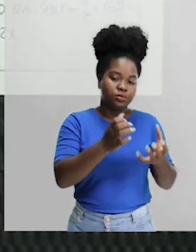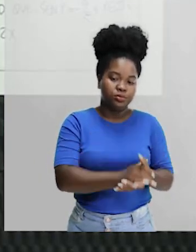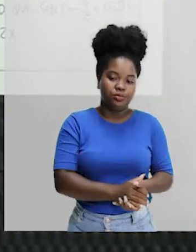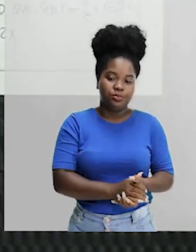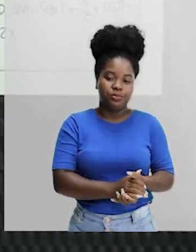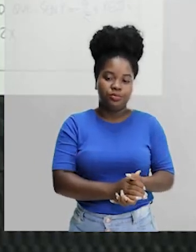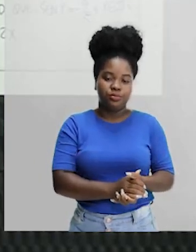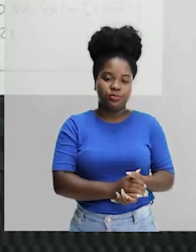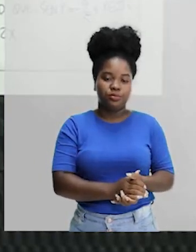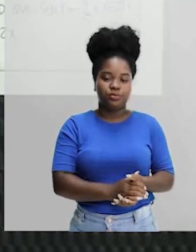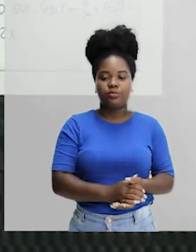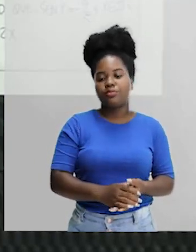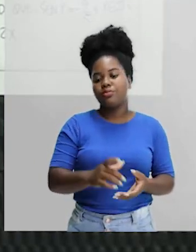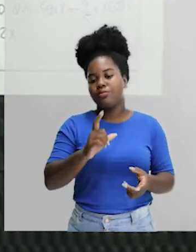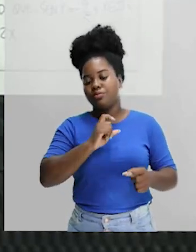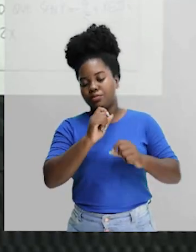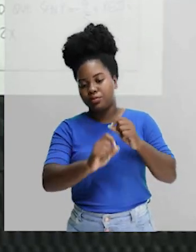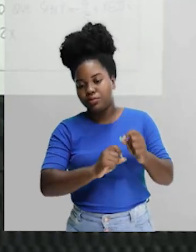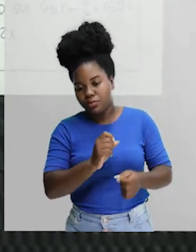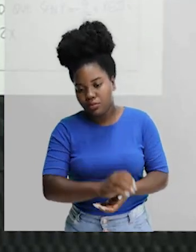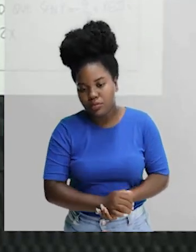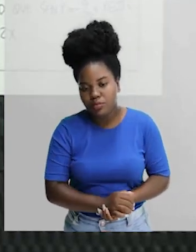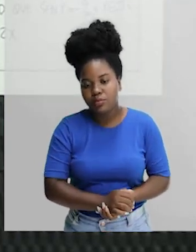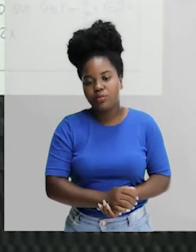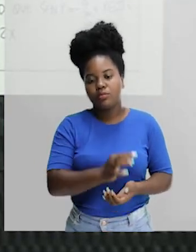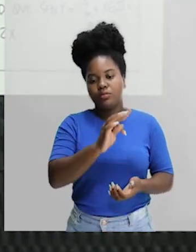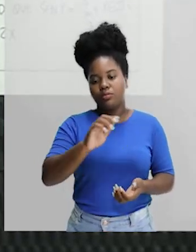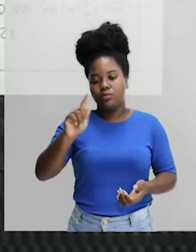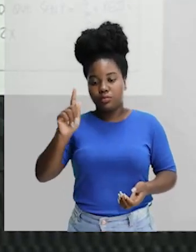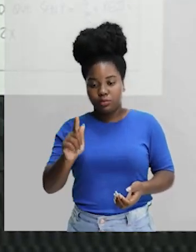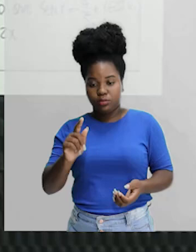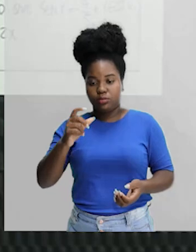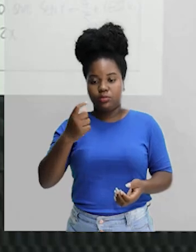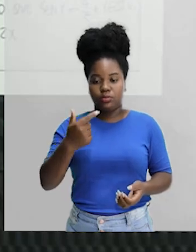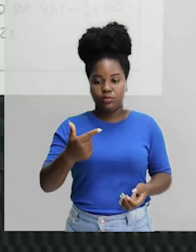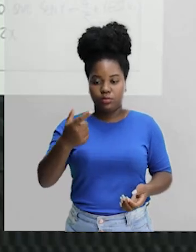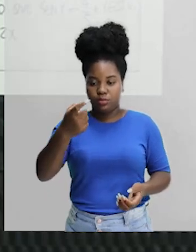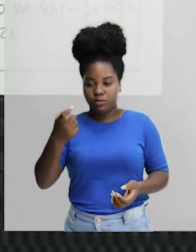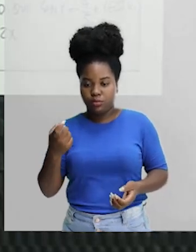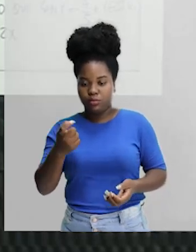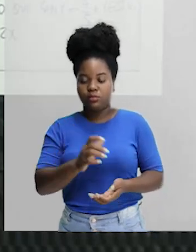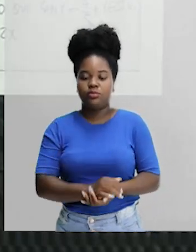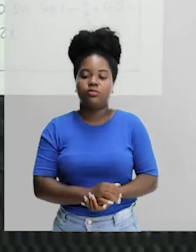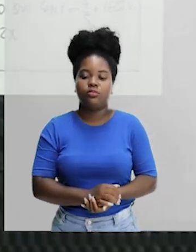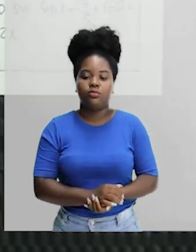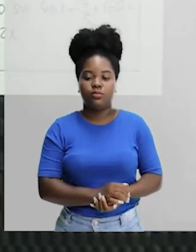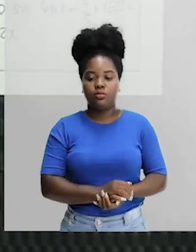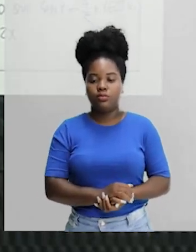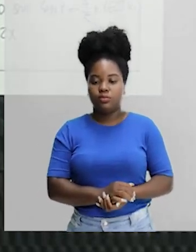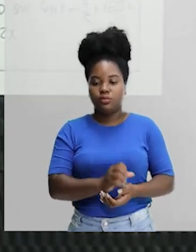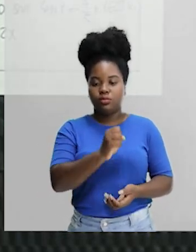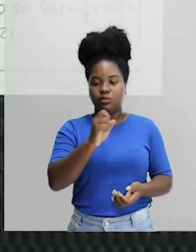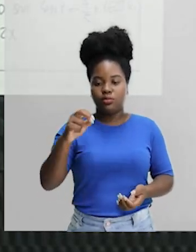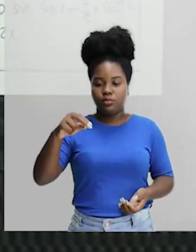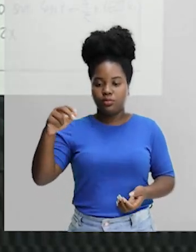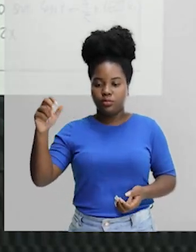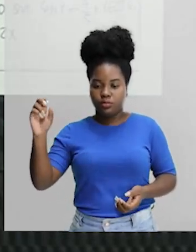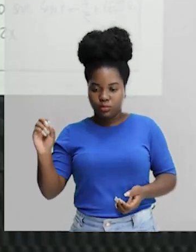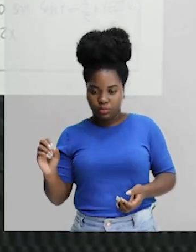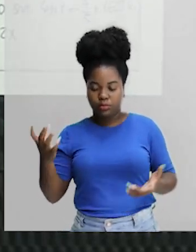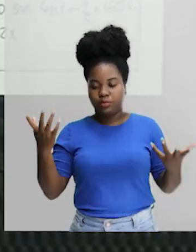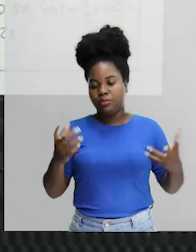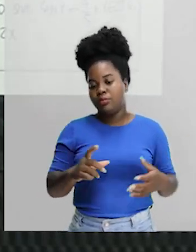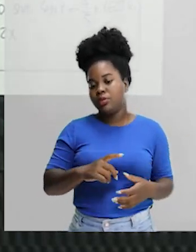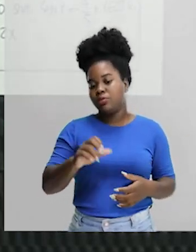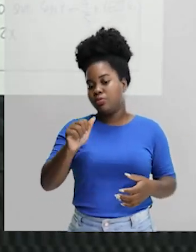o seno de 2x, a tangente de 2x. Então, esses valores são chamados de arco duplo. E a gente vai ver que existem fórmulas